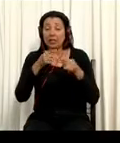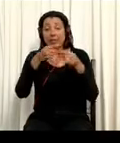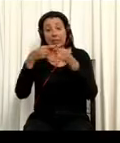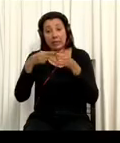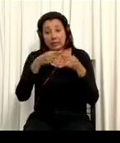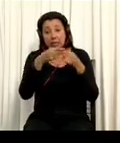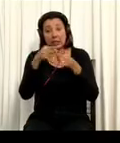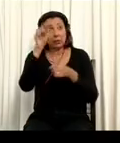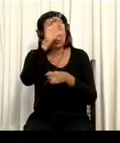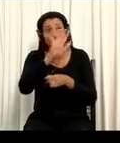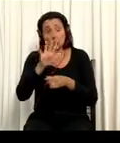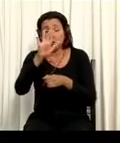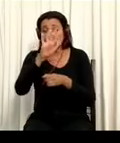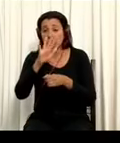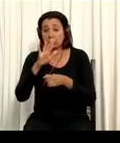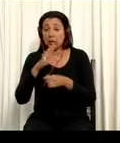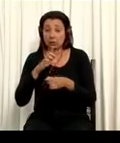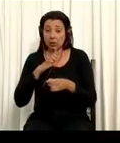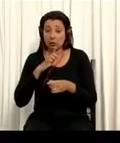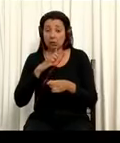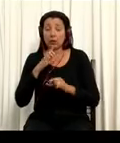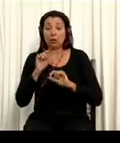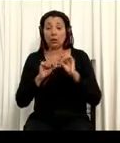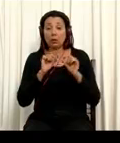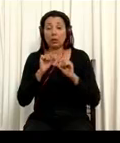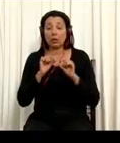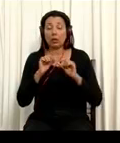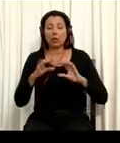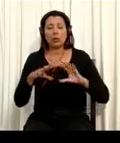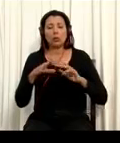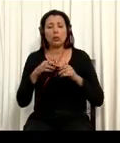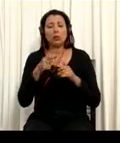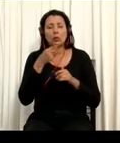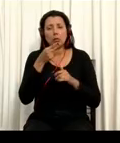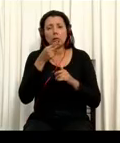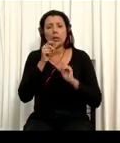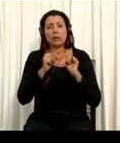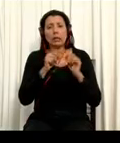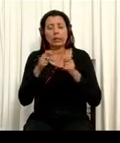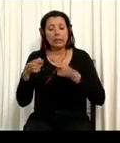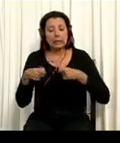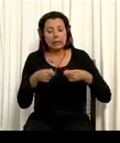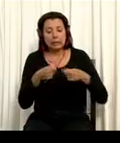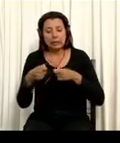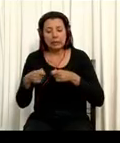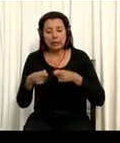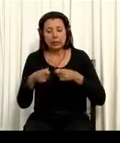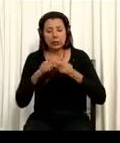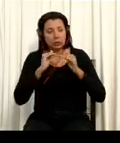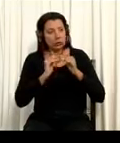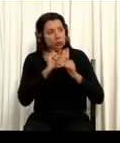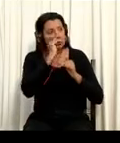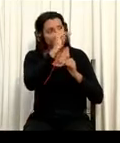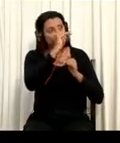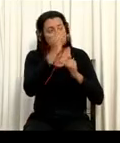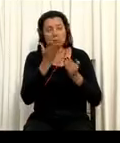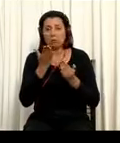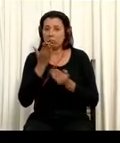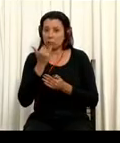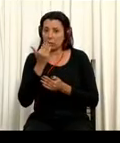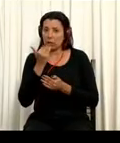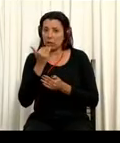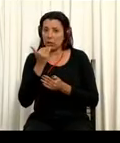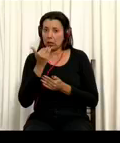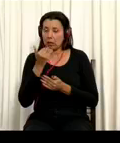A gente tem, sobretudo, falado sobre a necessidade da soberania alimentar, né? E que